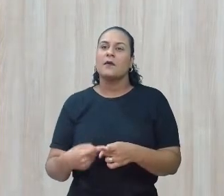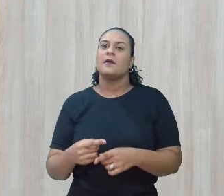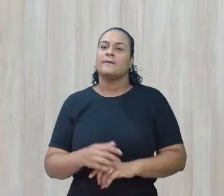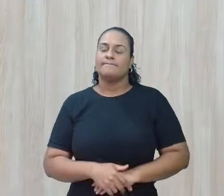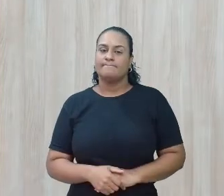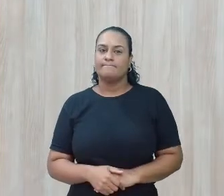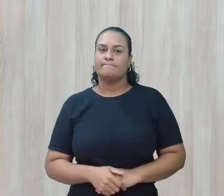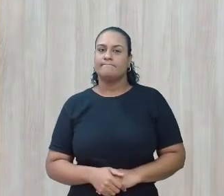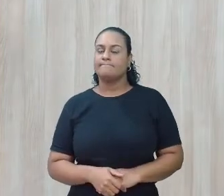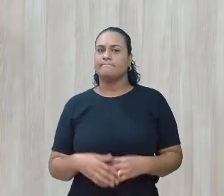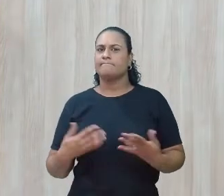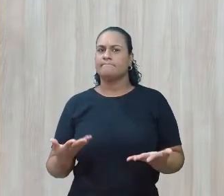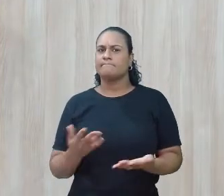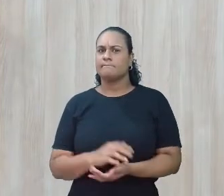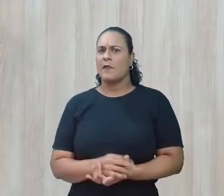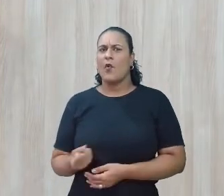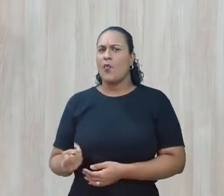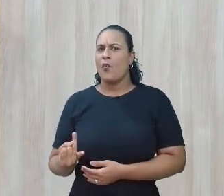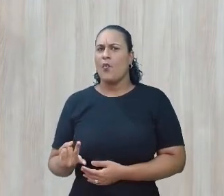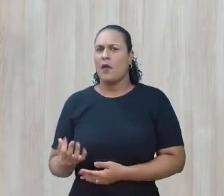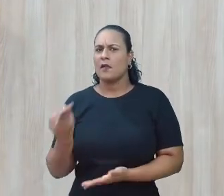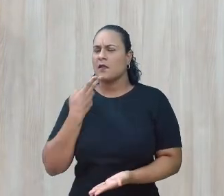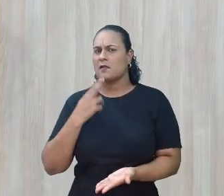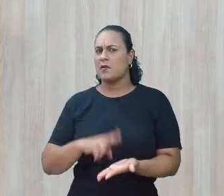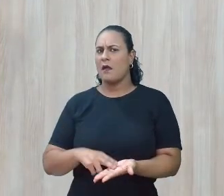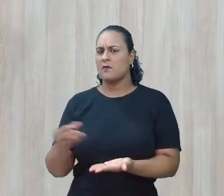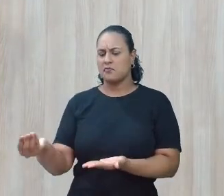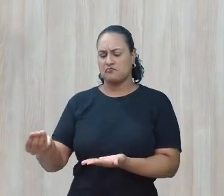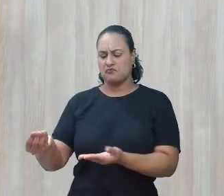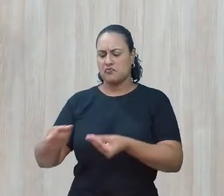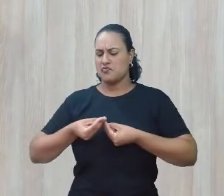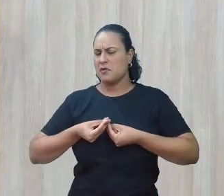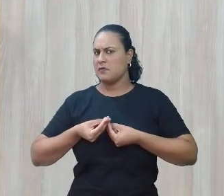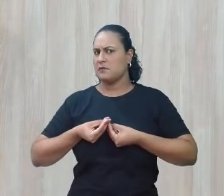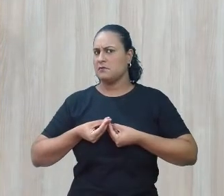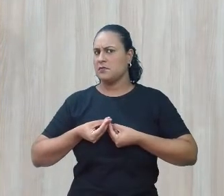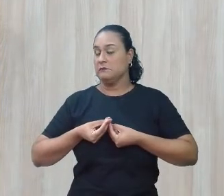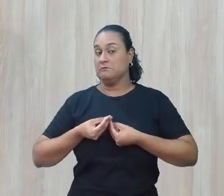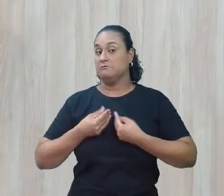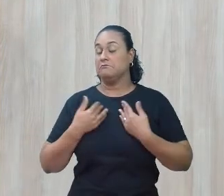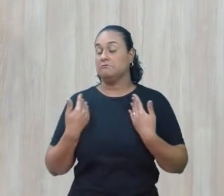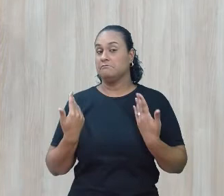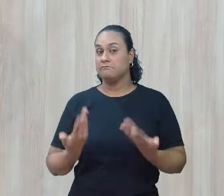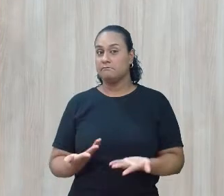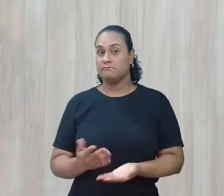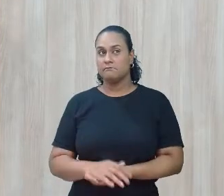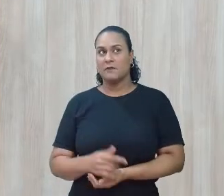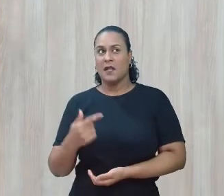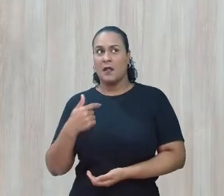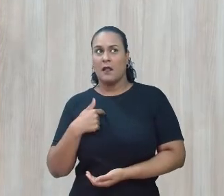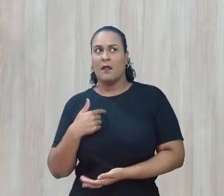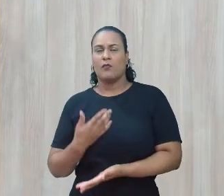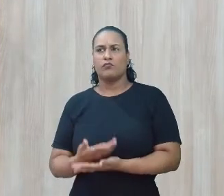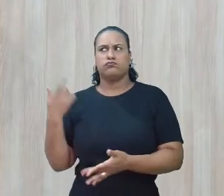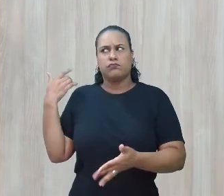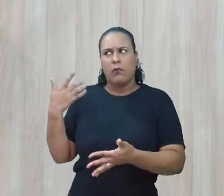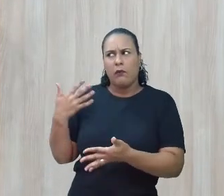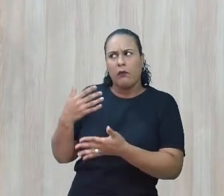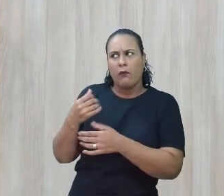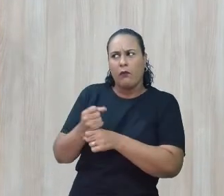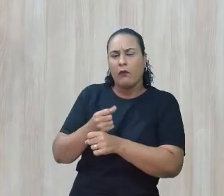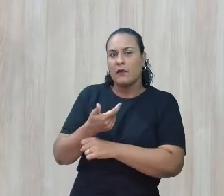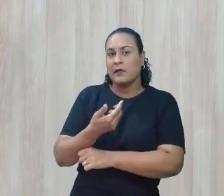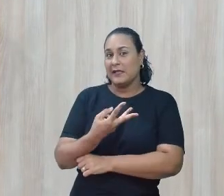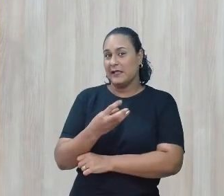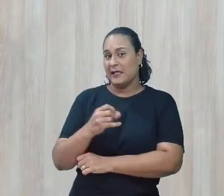séria. Quantas cartas vocês já receberam nas suas vidas? Porque eu, ao longo dos meus 30 anos, eu recebi